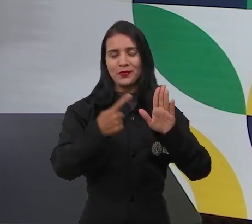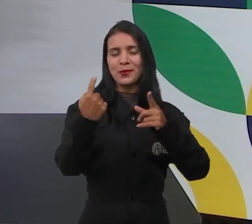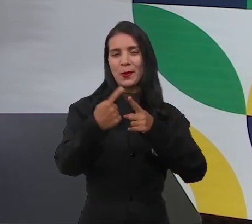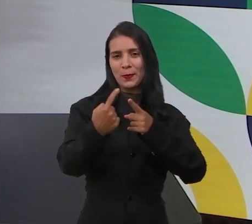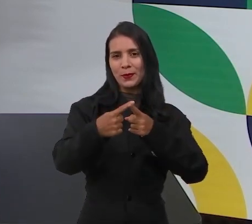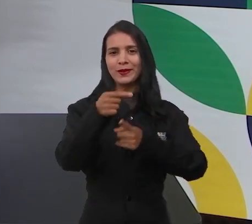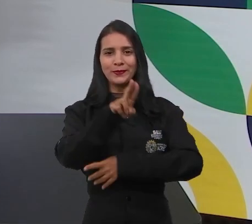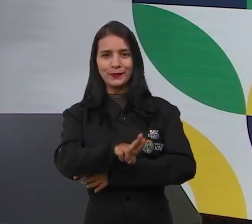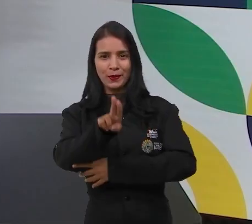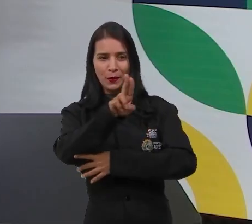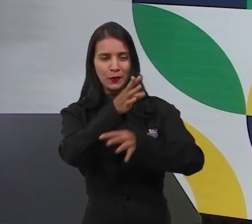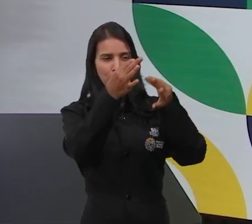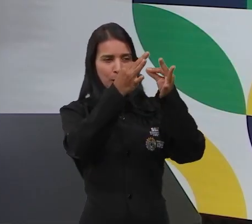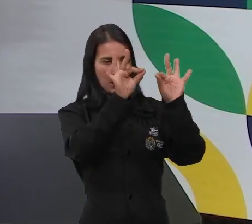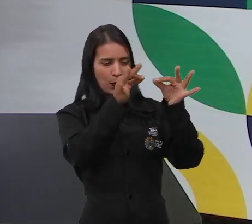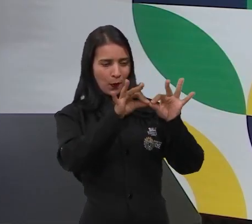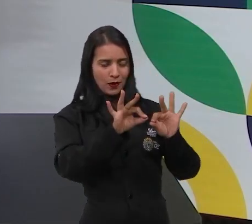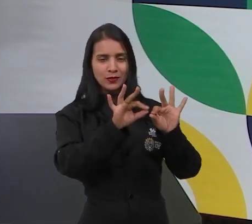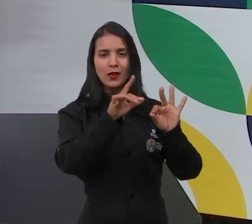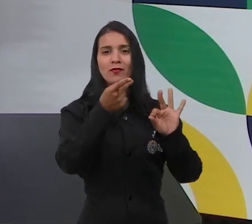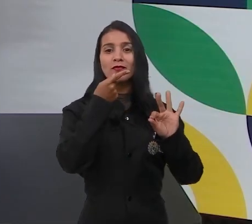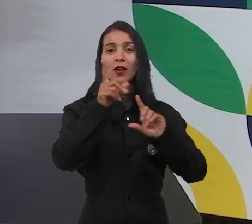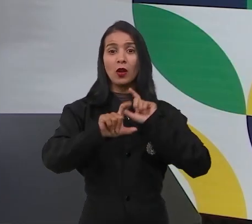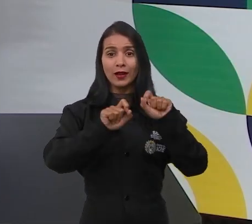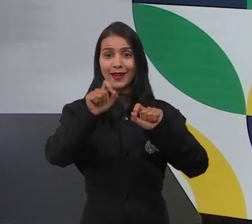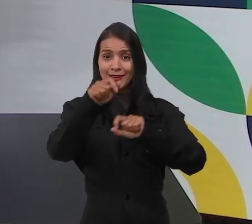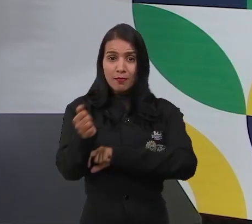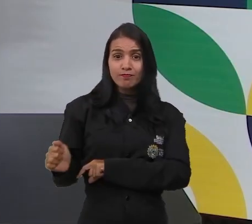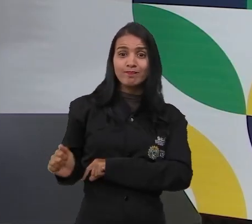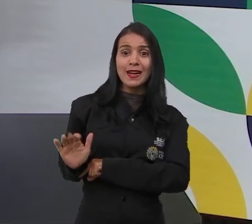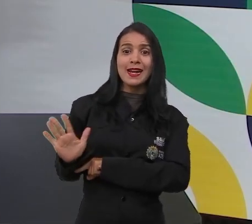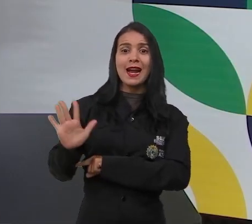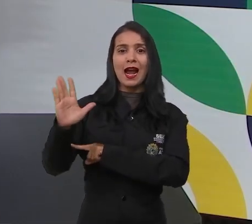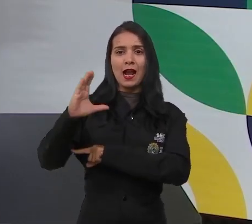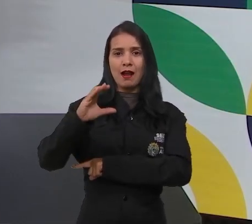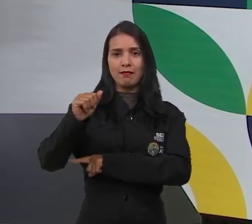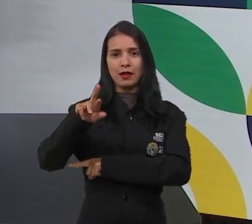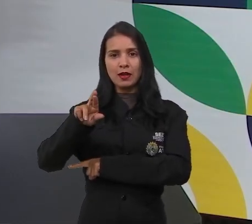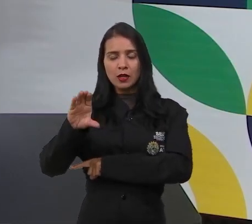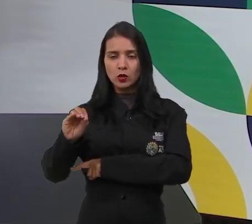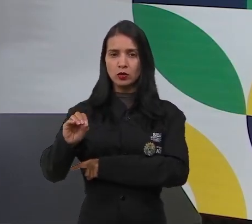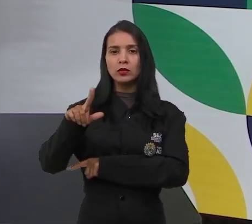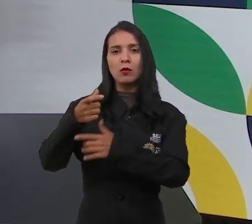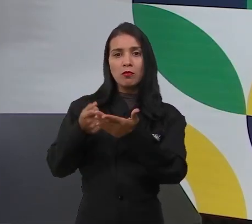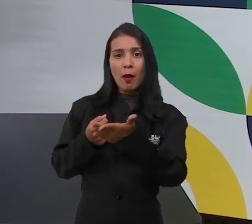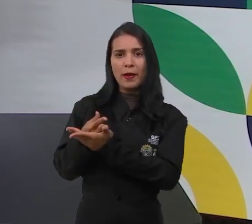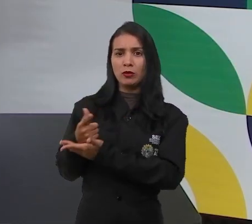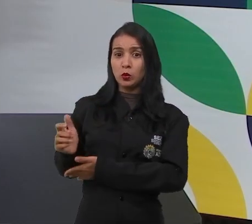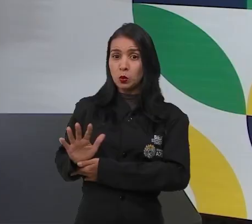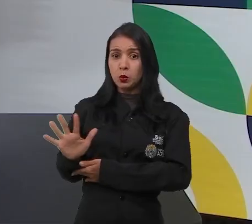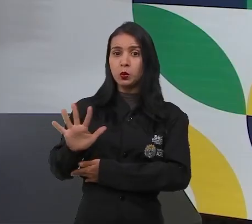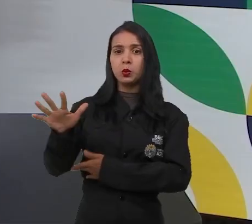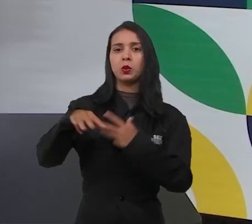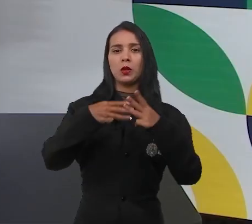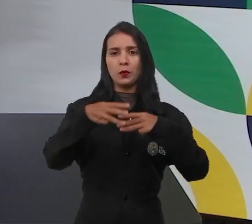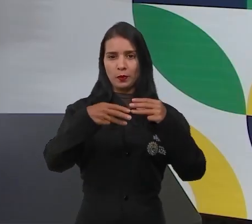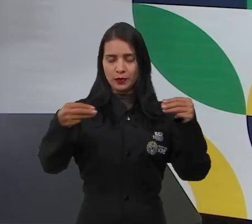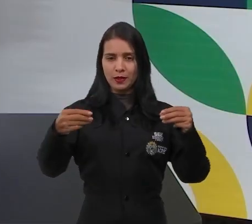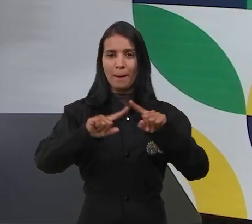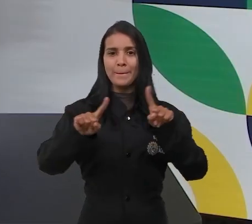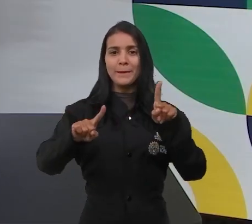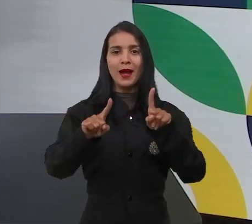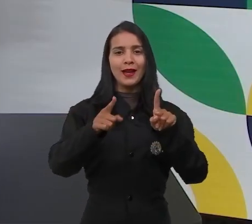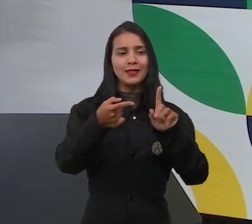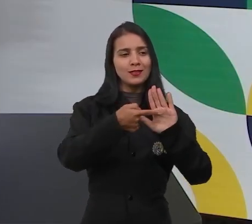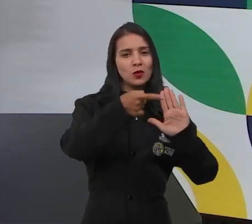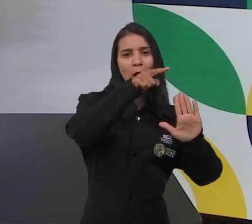de la cara, quer dizer que custou bastante dinheiro, foi muito caro. Tá bom? Então, essa palavra ojo de la cara está